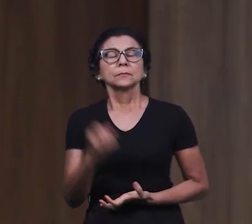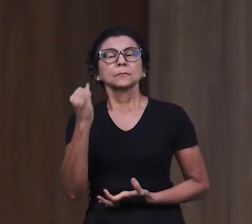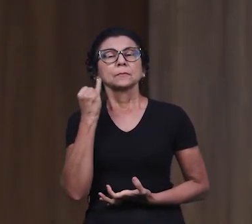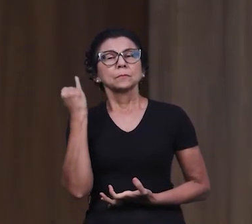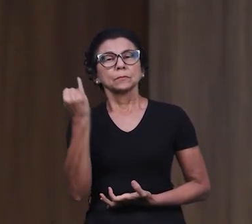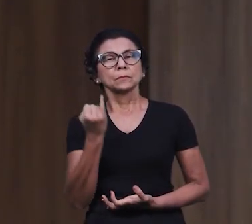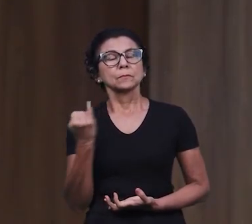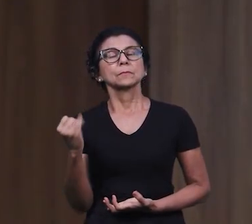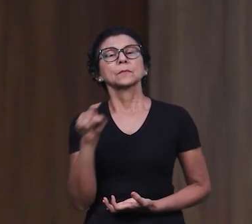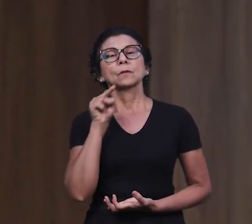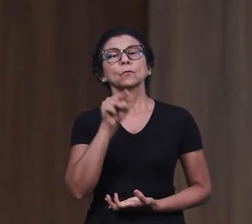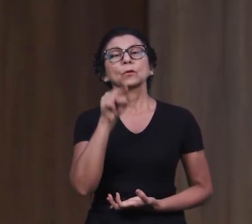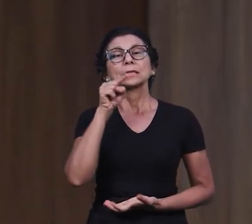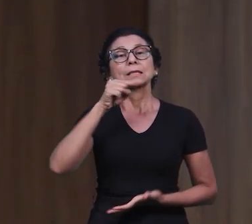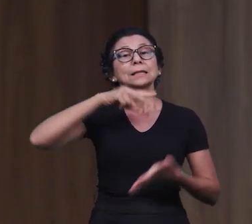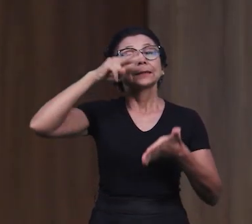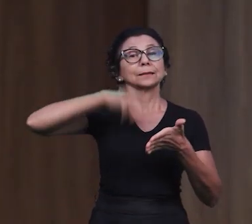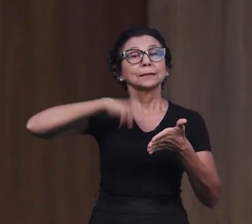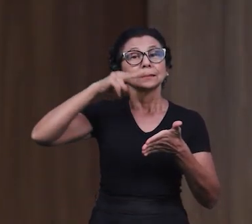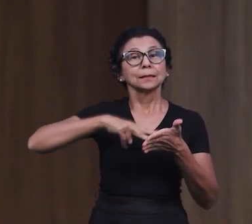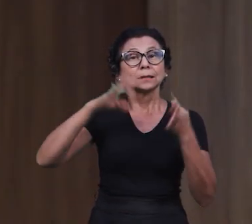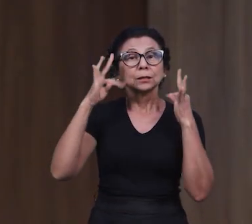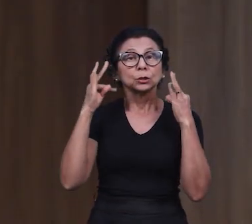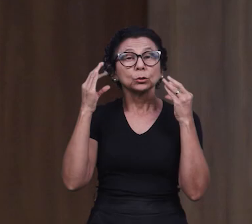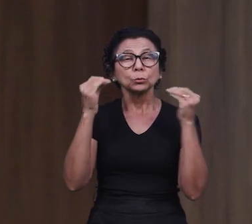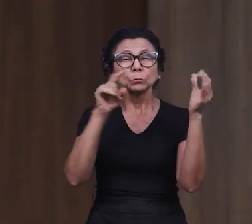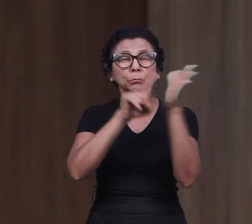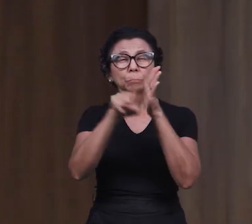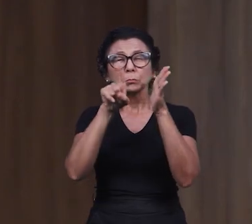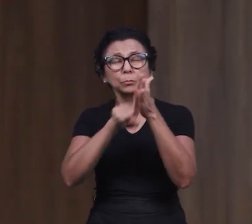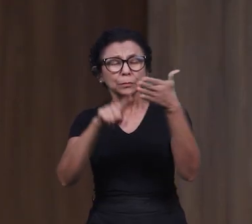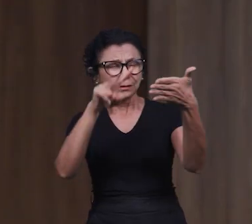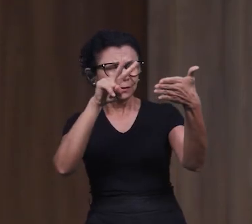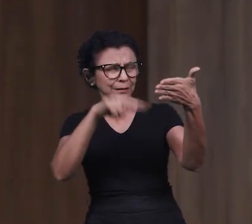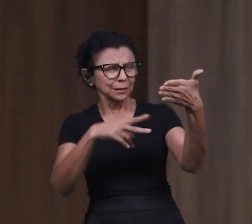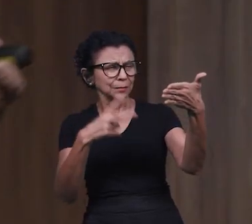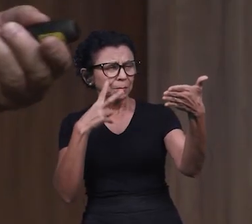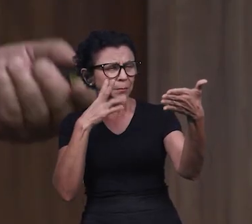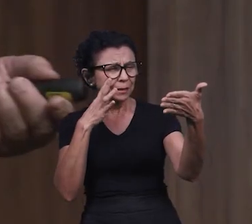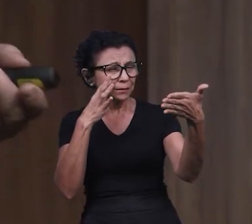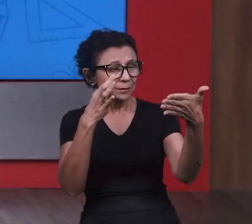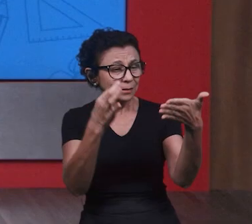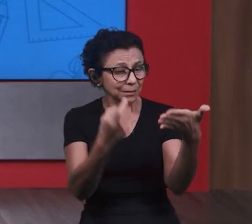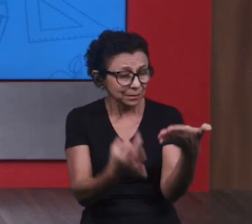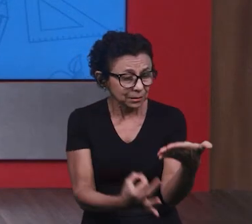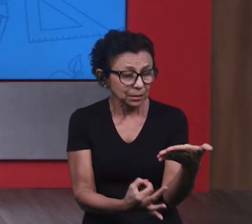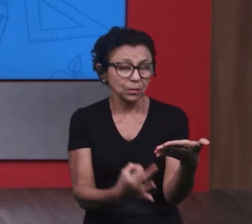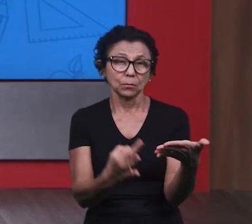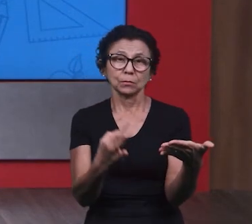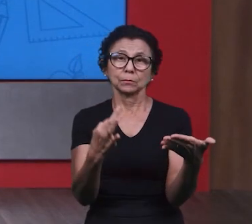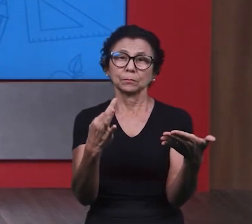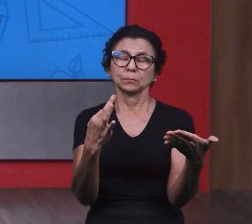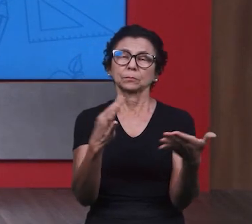importantíssimo que você leia todas as questões e leia com atenção, para que quando